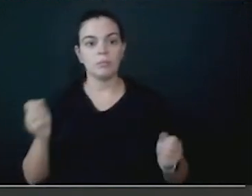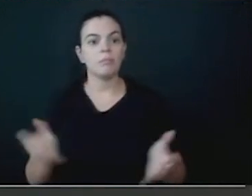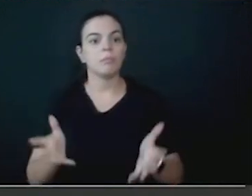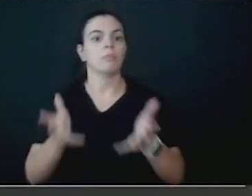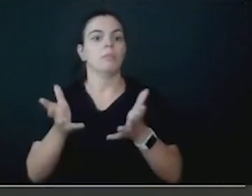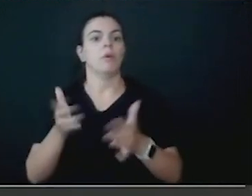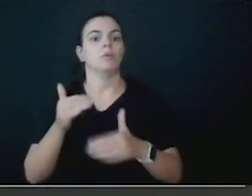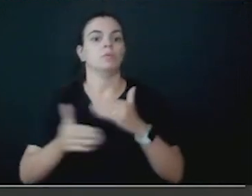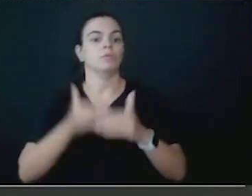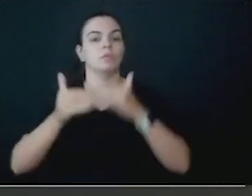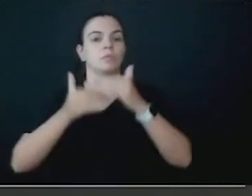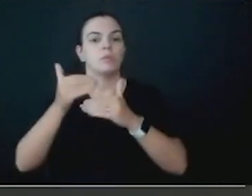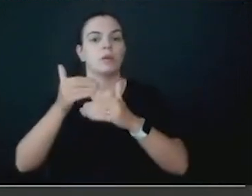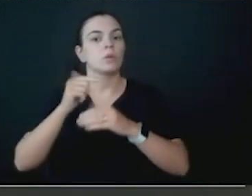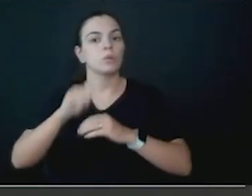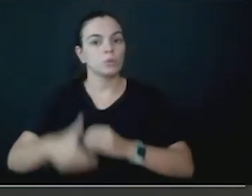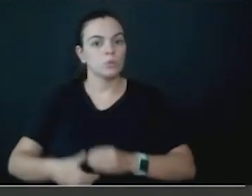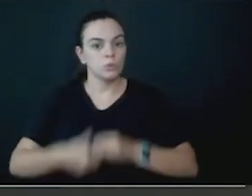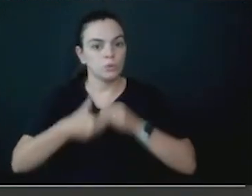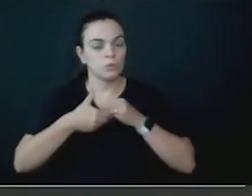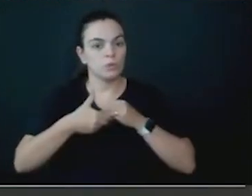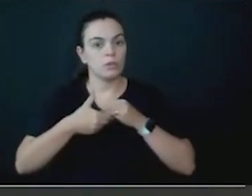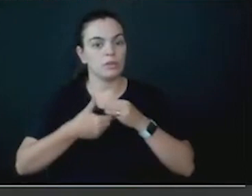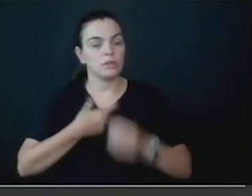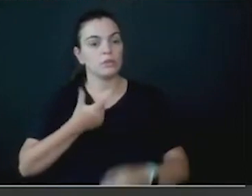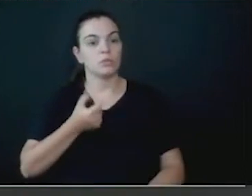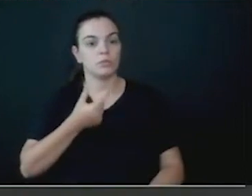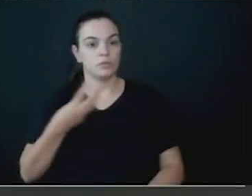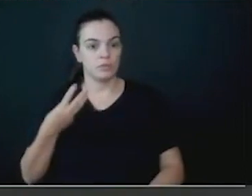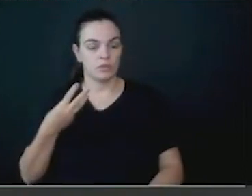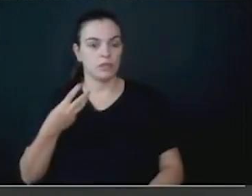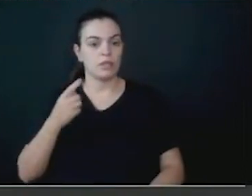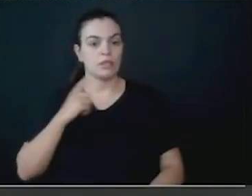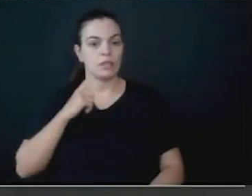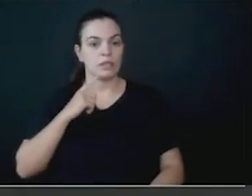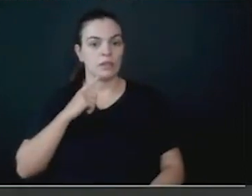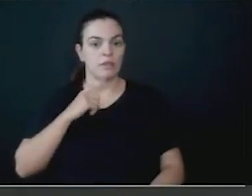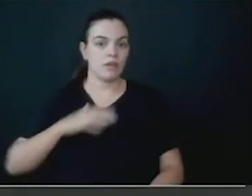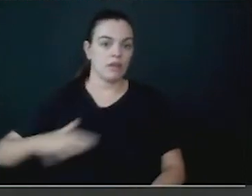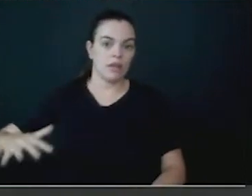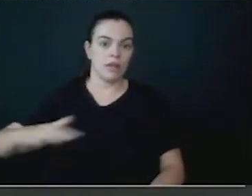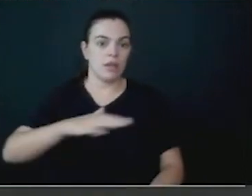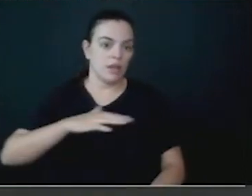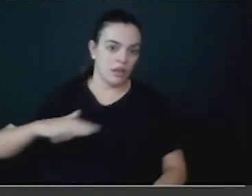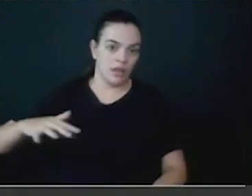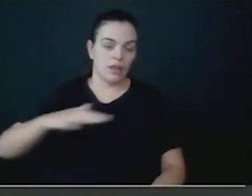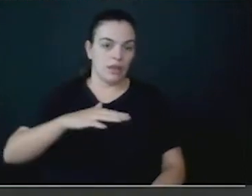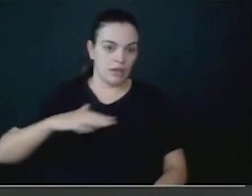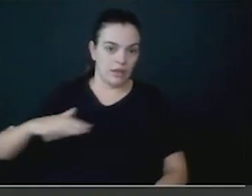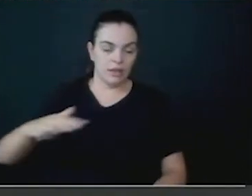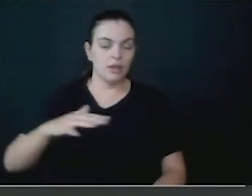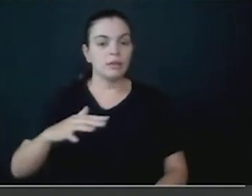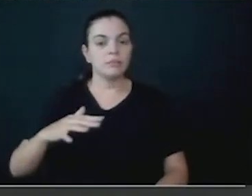reserva hídrica do futuro, que em 2023 teve a questão da desapropriação da área para ela poder evoluir, e a entrega da